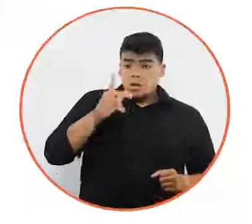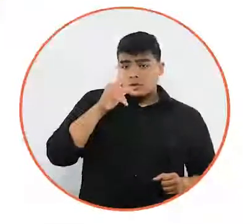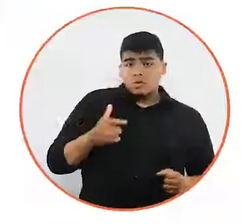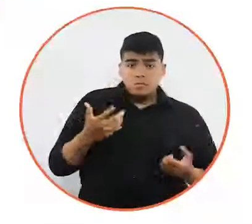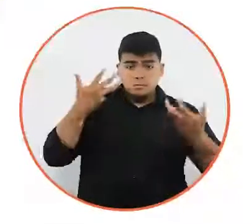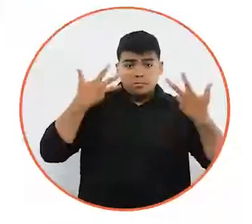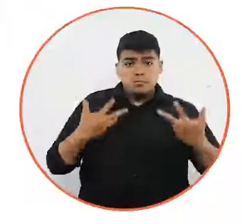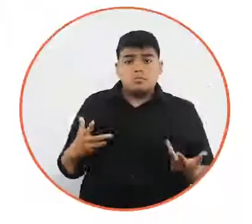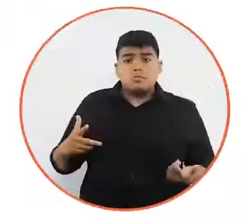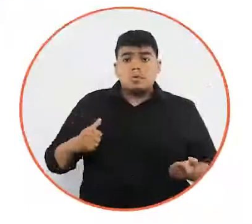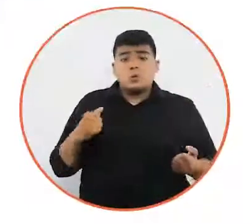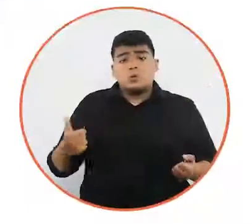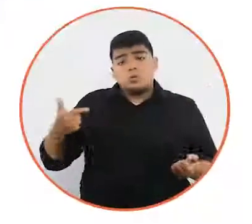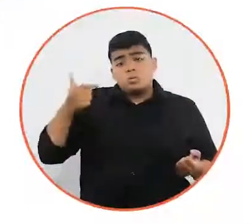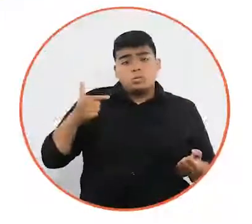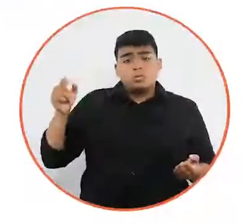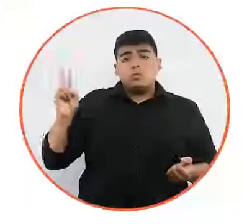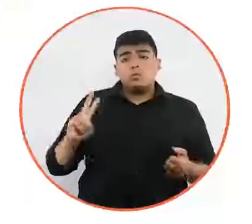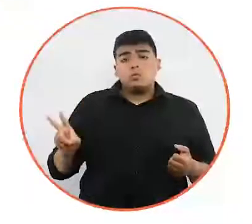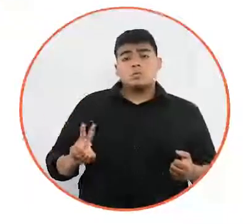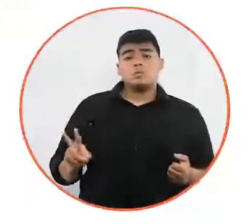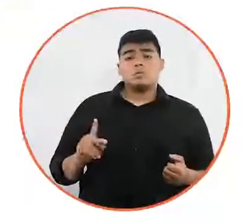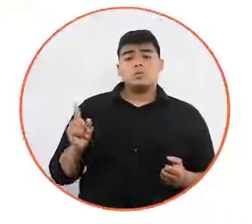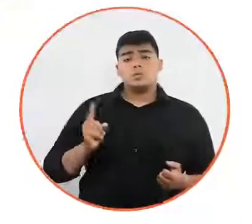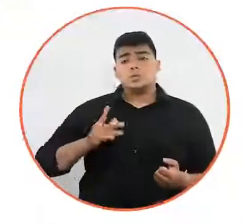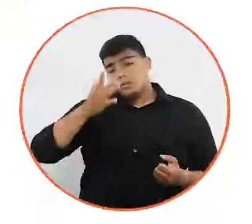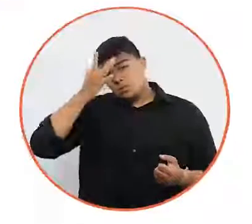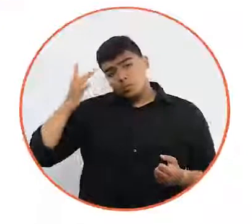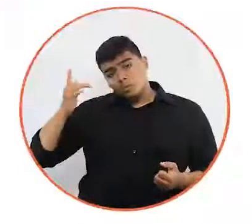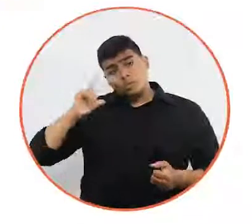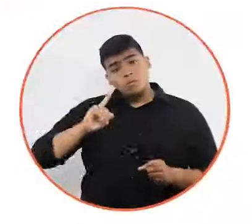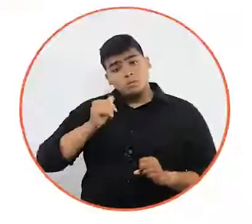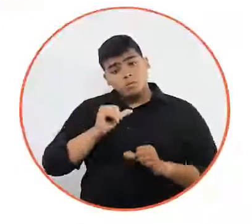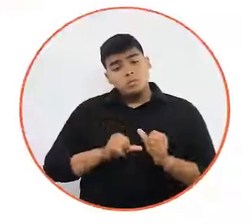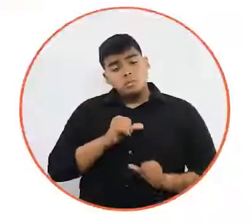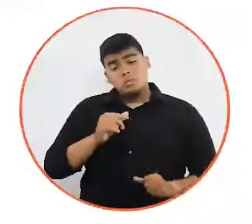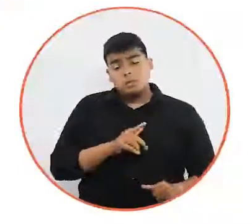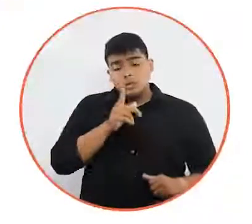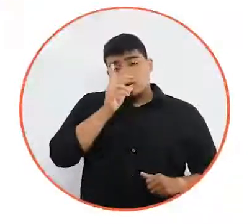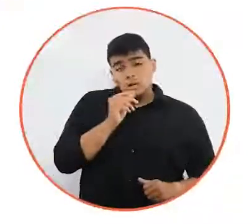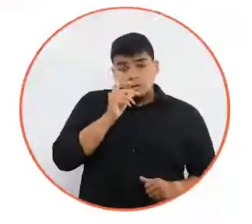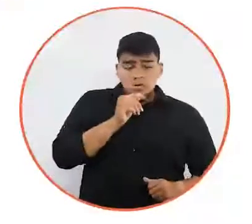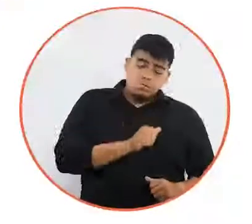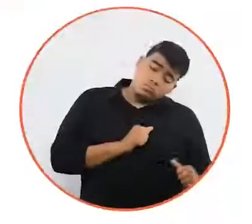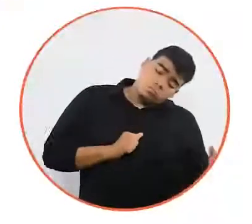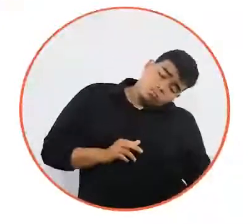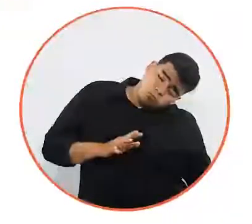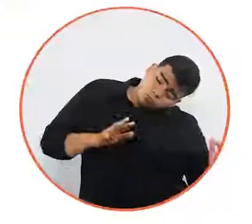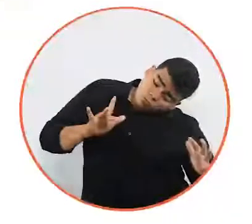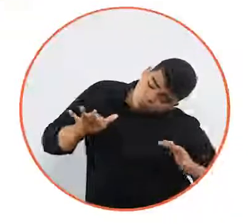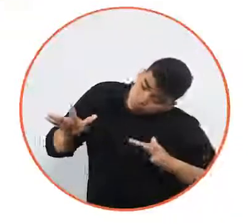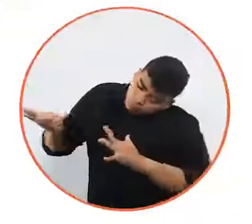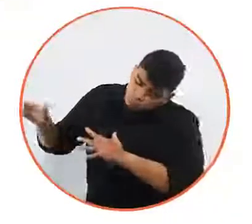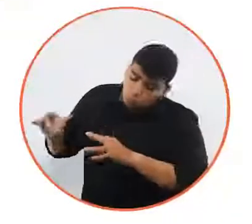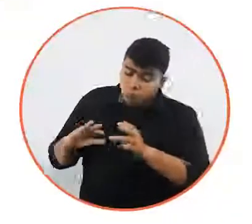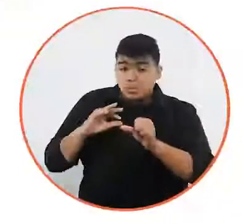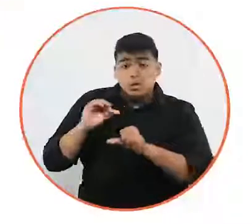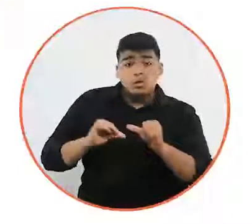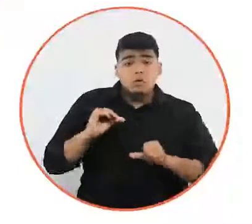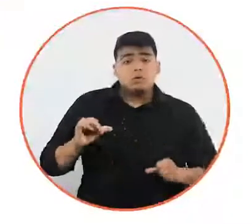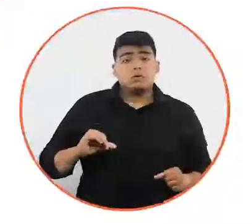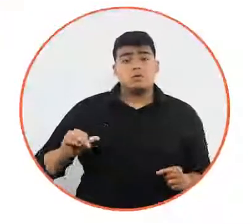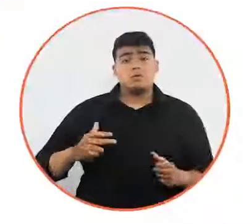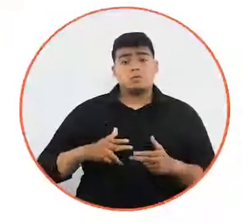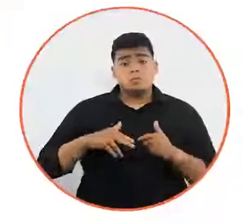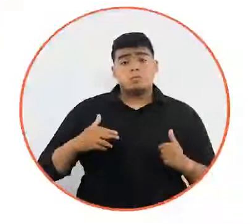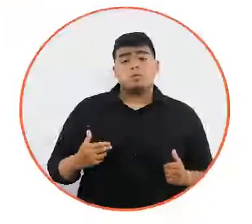provérbio popular, tá? O próprio ser, ele já se modificou, assim como as águas do rio, quando ela passa, ela se modifica. Por isso